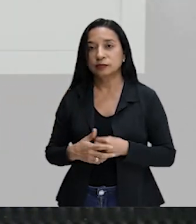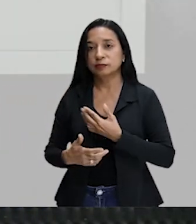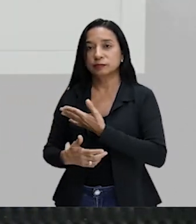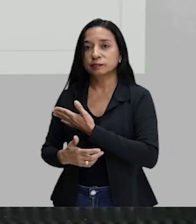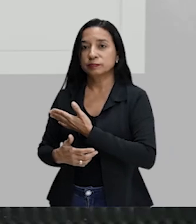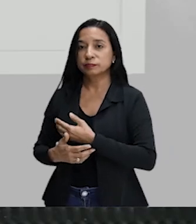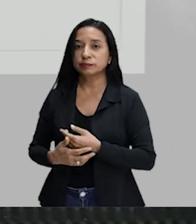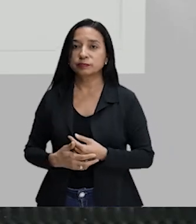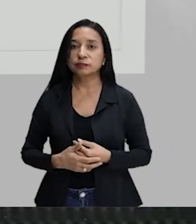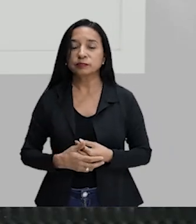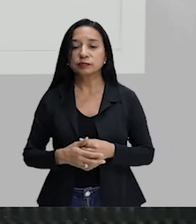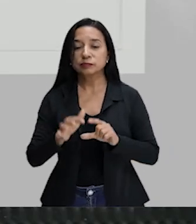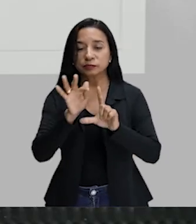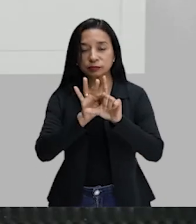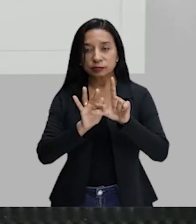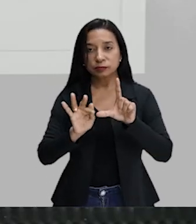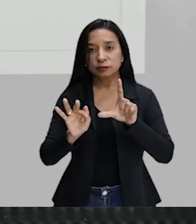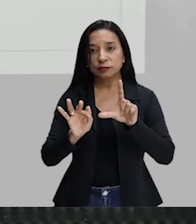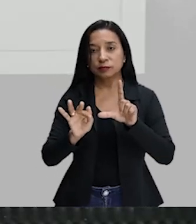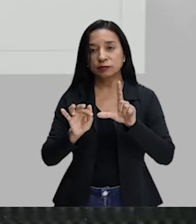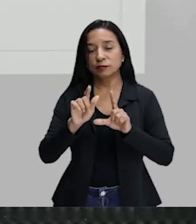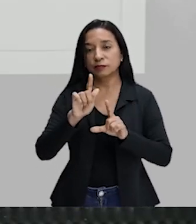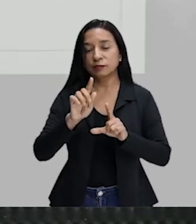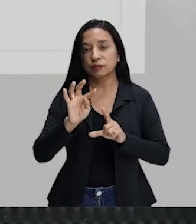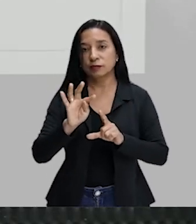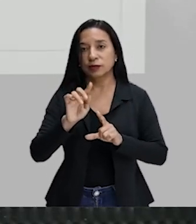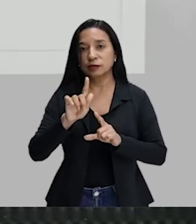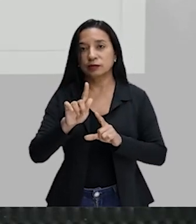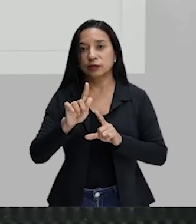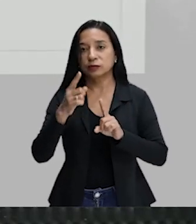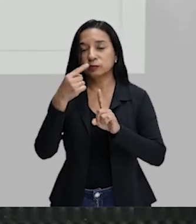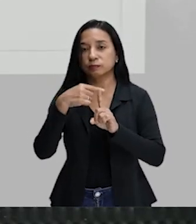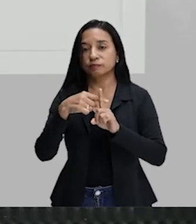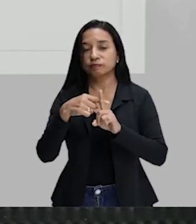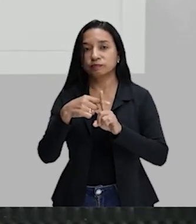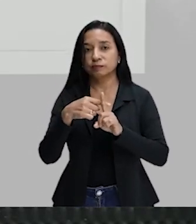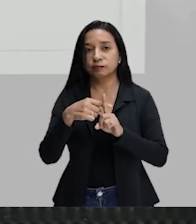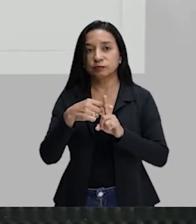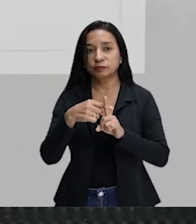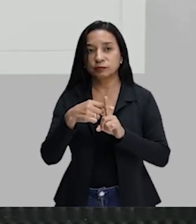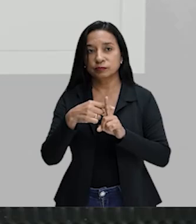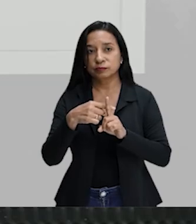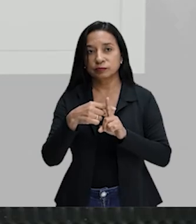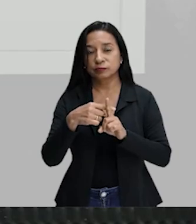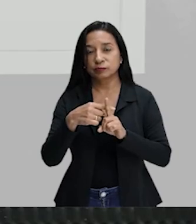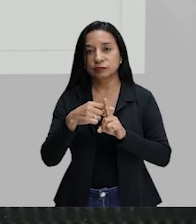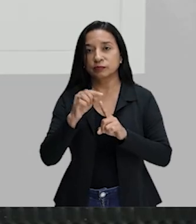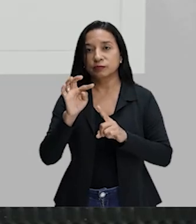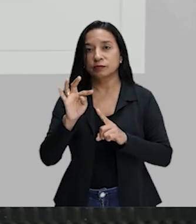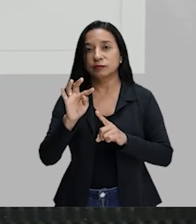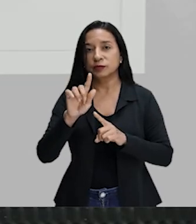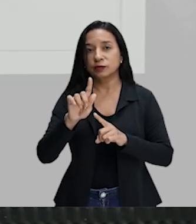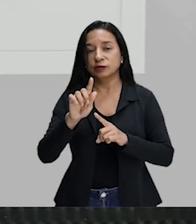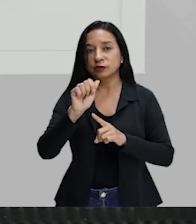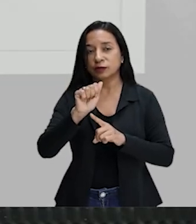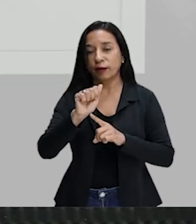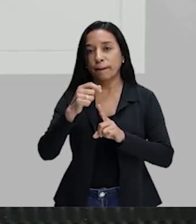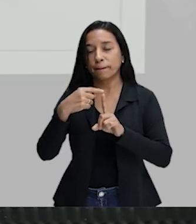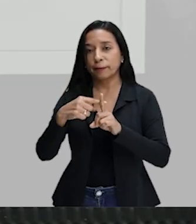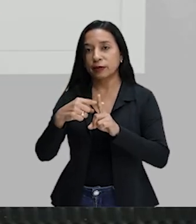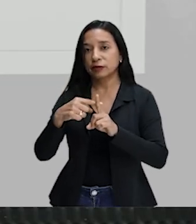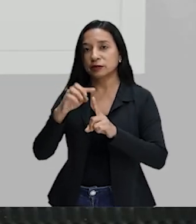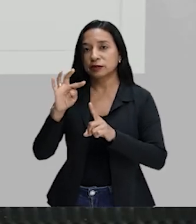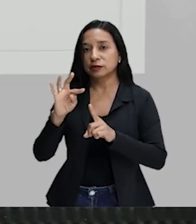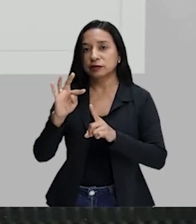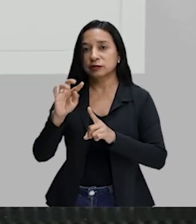Certo? Então, essa fórmula da tangente da soma, tá? Tangente de A mais tangente de B,